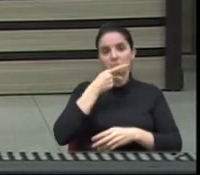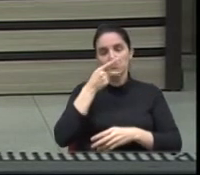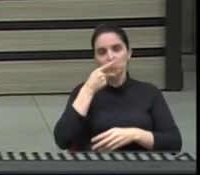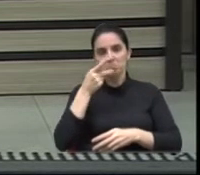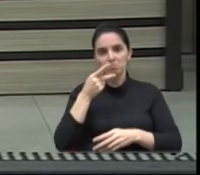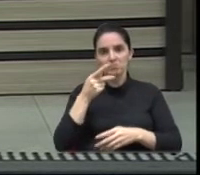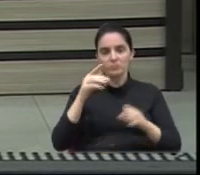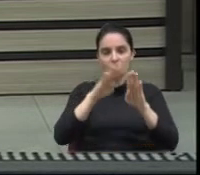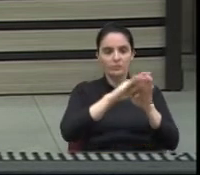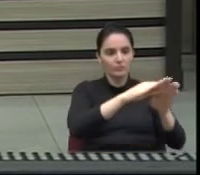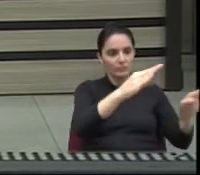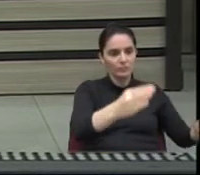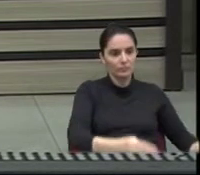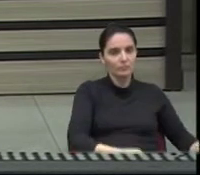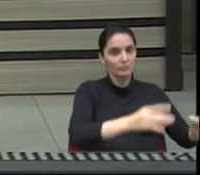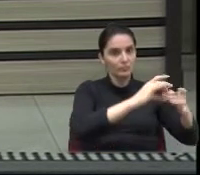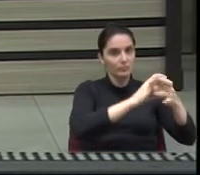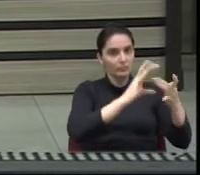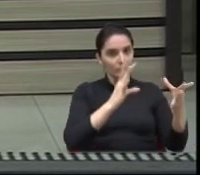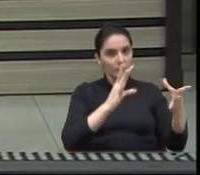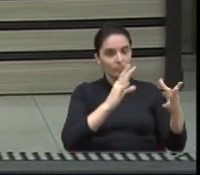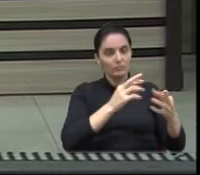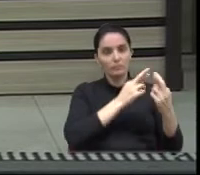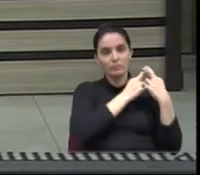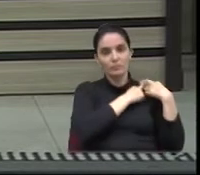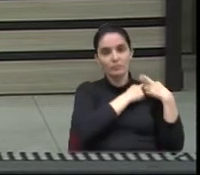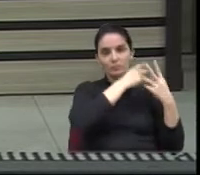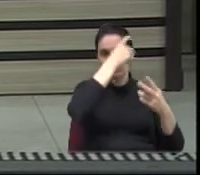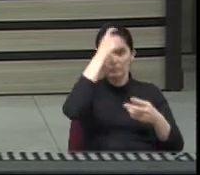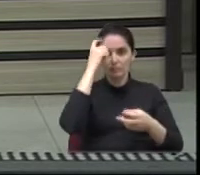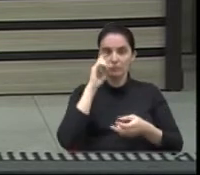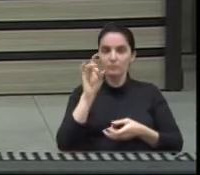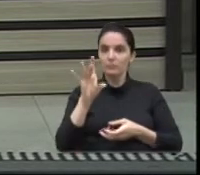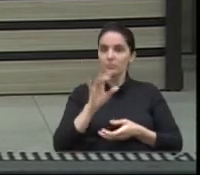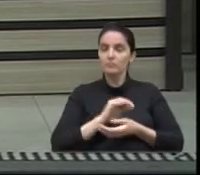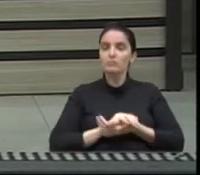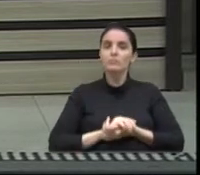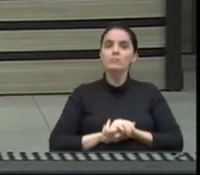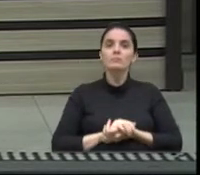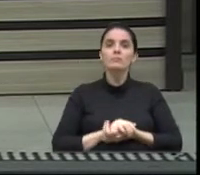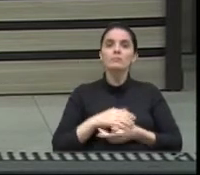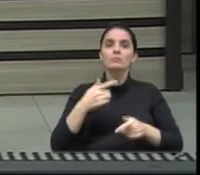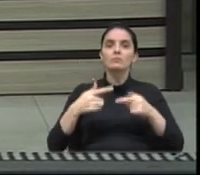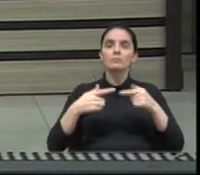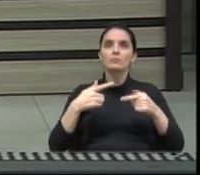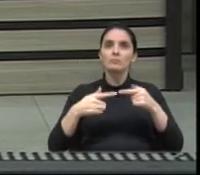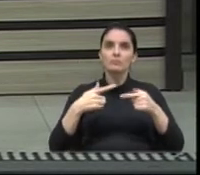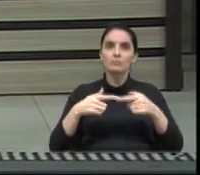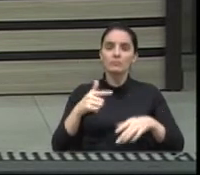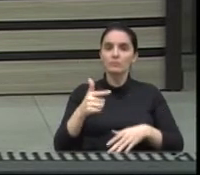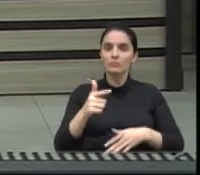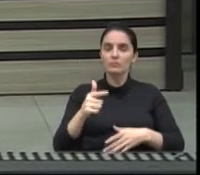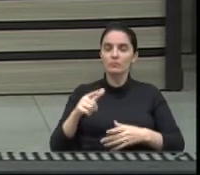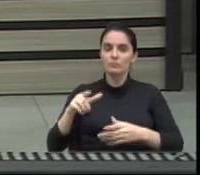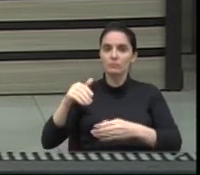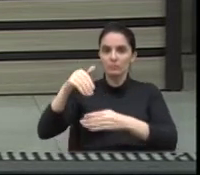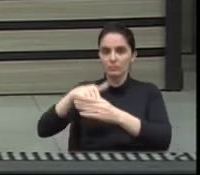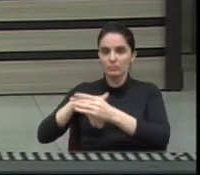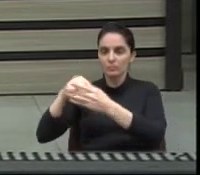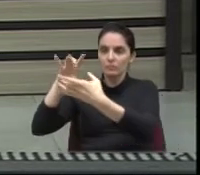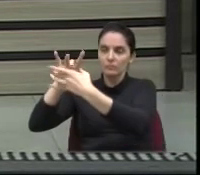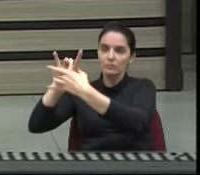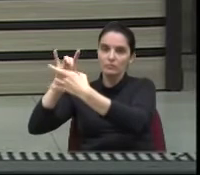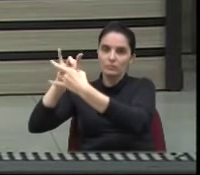tribuna livre da Câmara Municipal. Vereador Wagner Barbosa. Em discussão. Não havendo, ela vai à